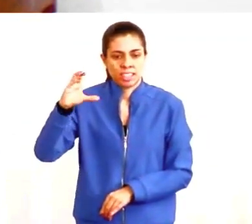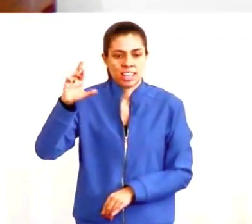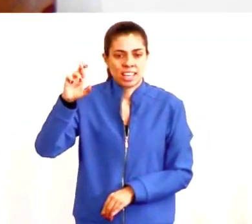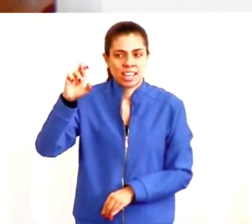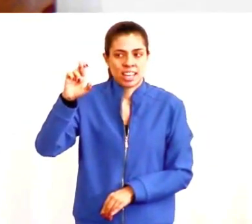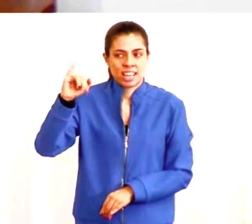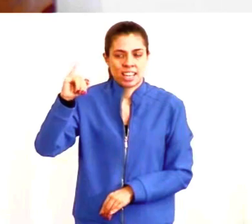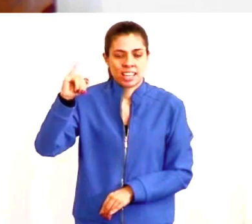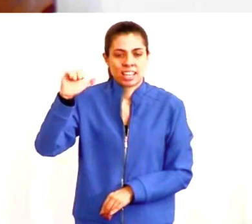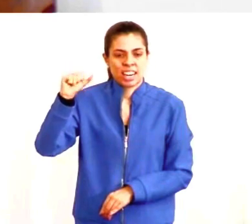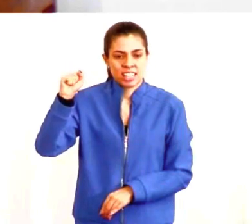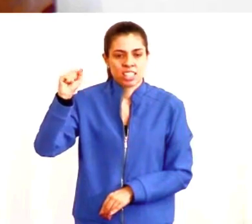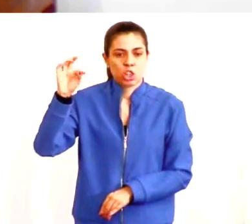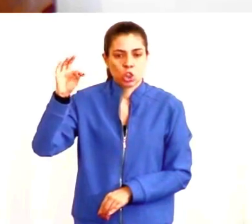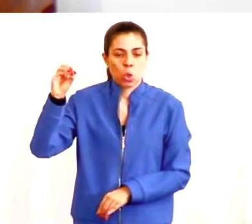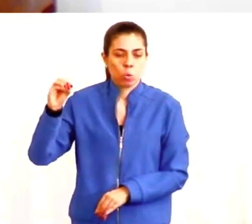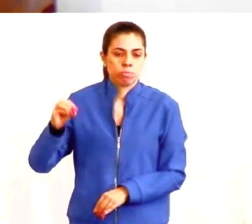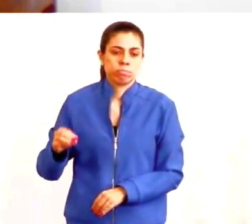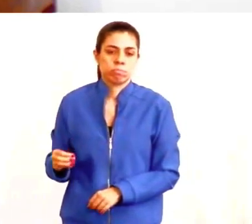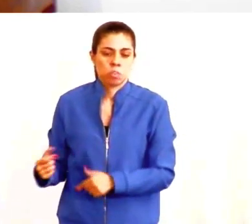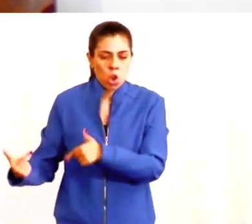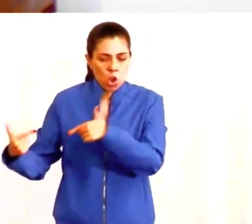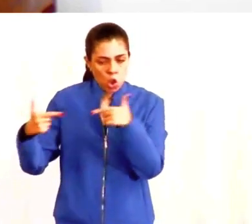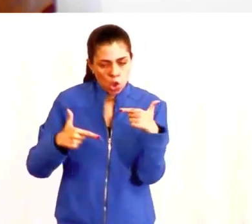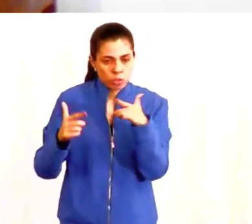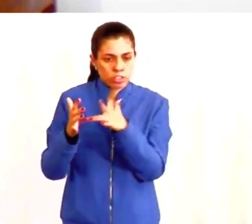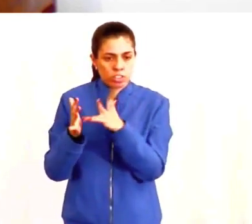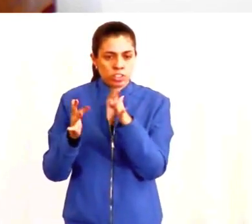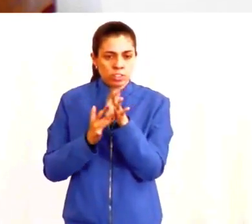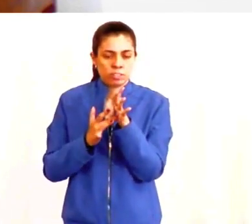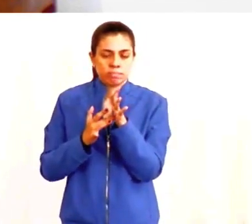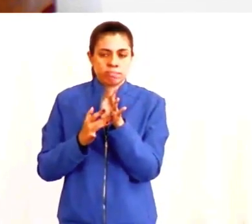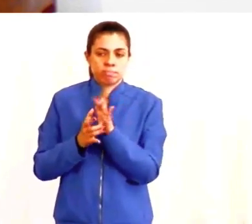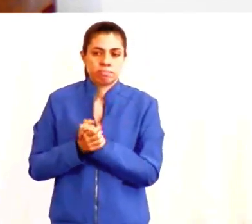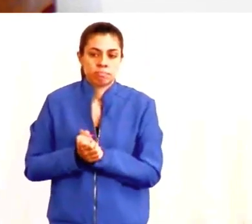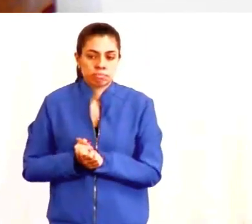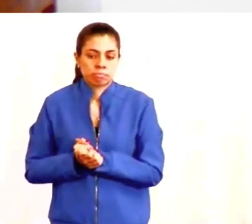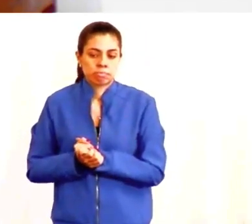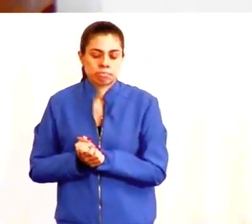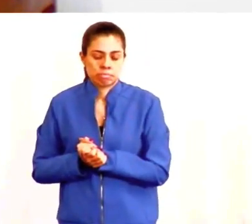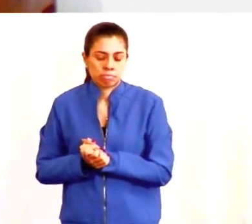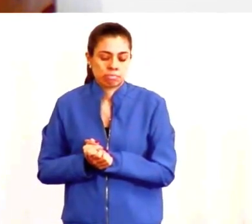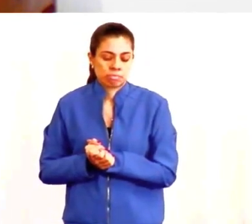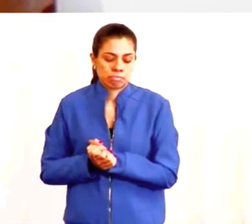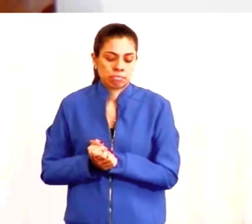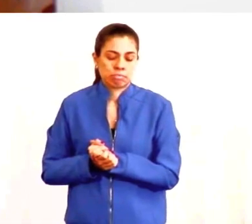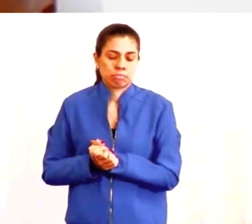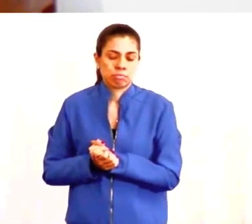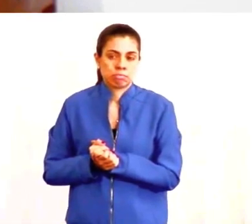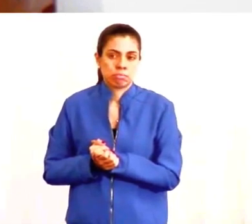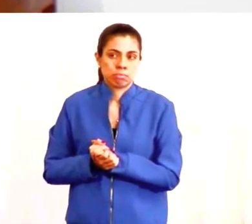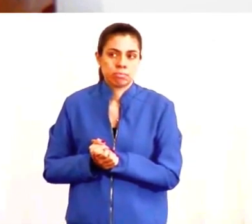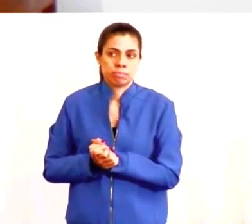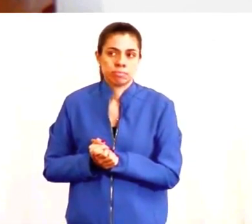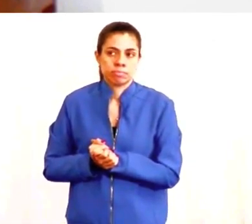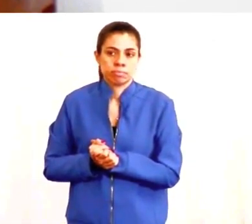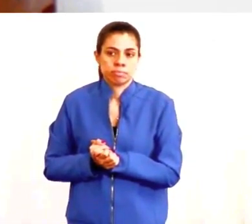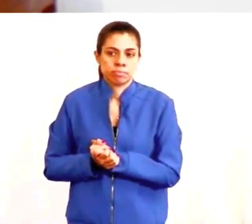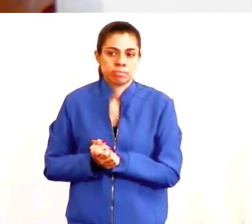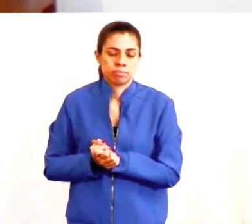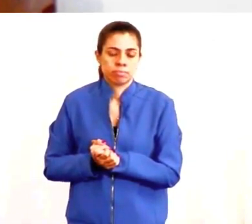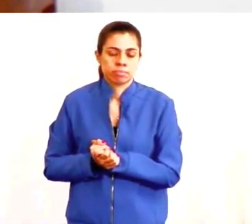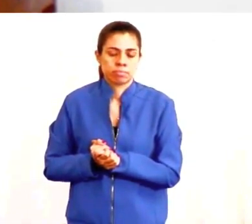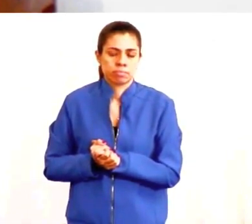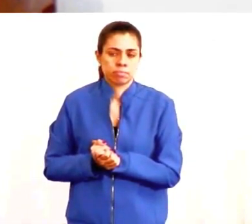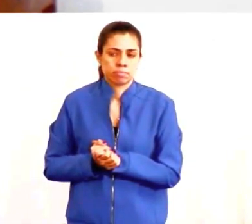comigo quando a gente chegou, que dizem que no primeiro século esse era o cumprimento, além do shalom, paz entre